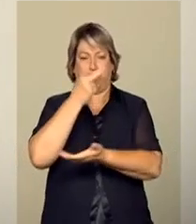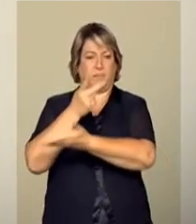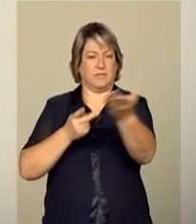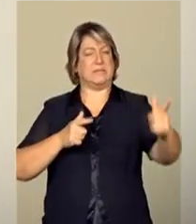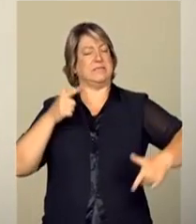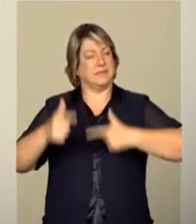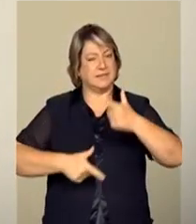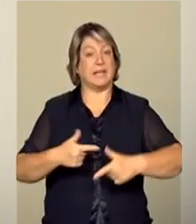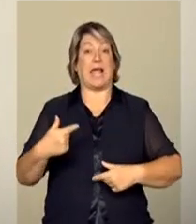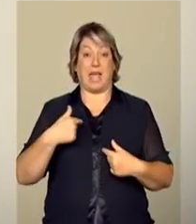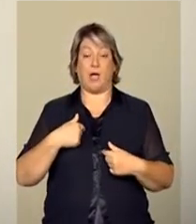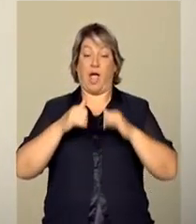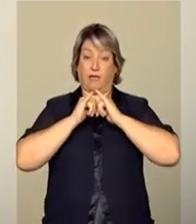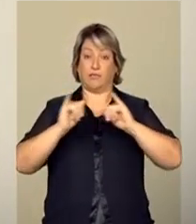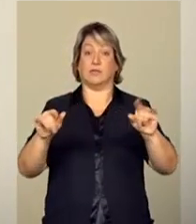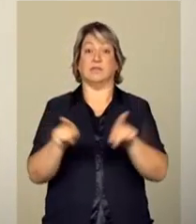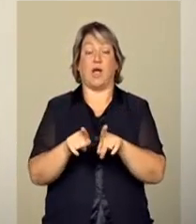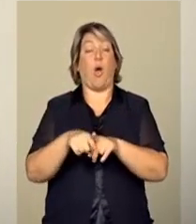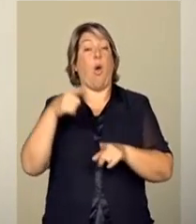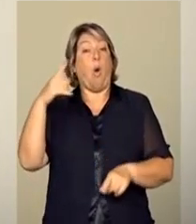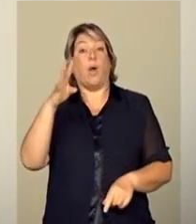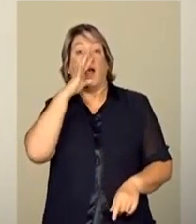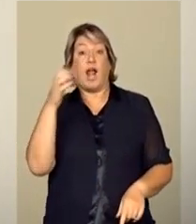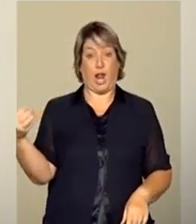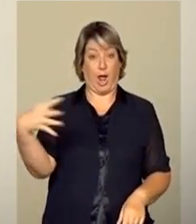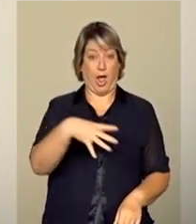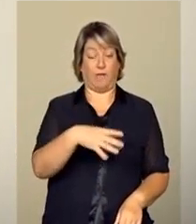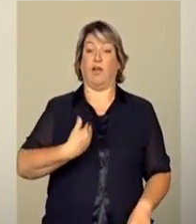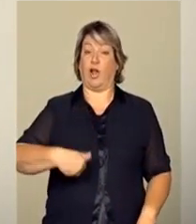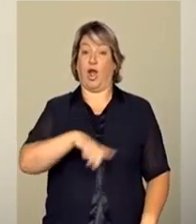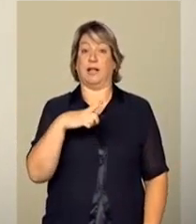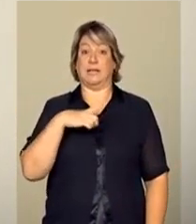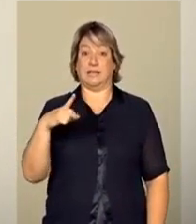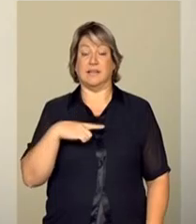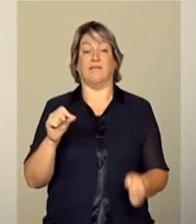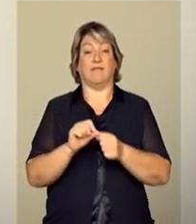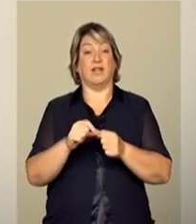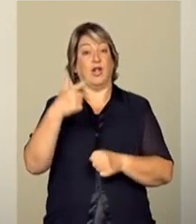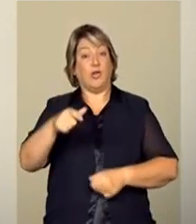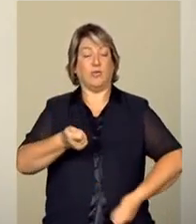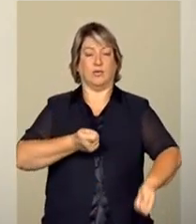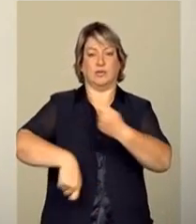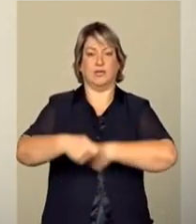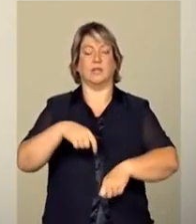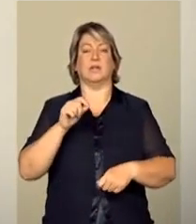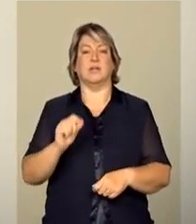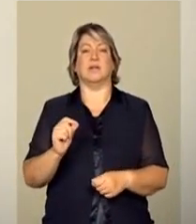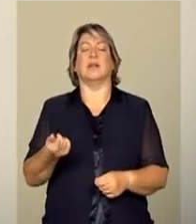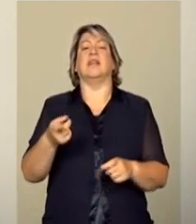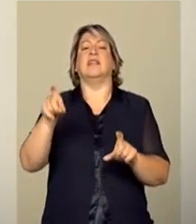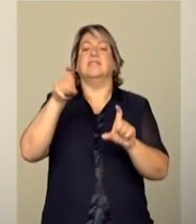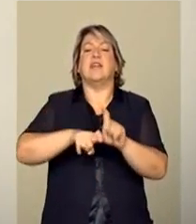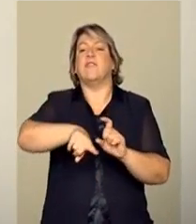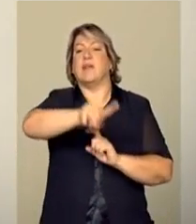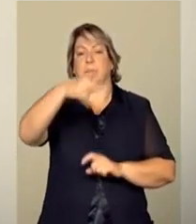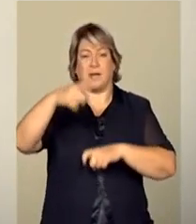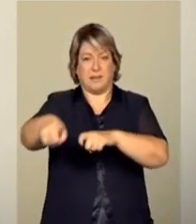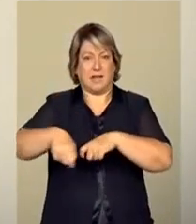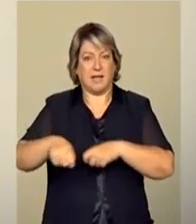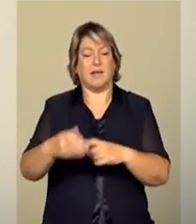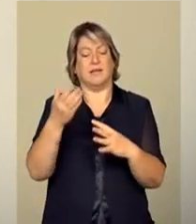Luciano Eu anunciei outra novidade nós estamos renegociando as dívidas dos agricultores do